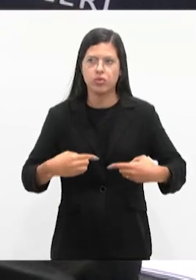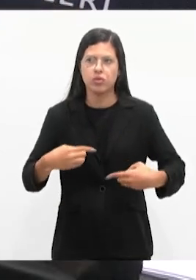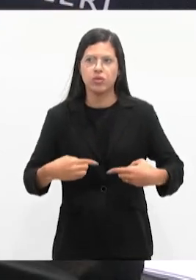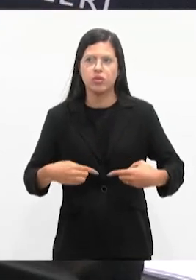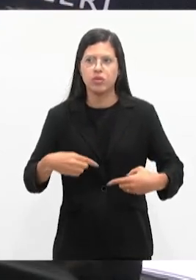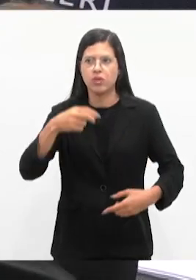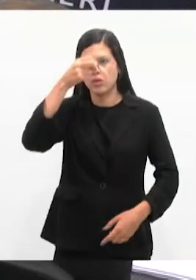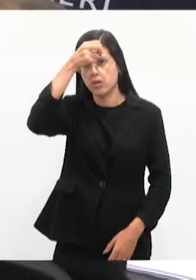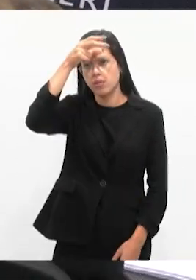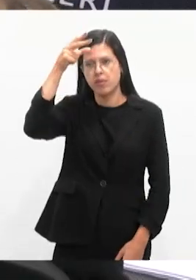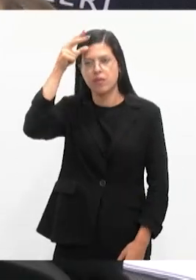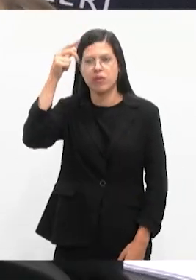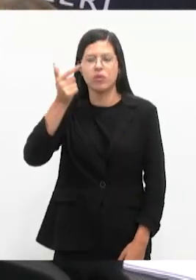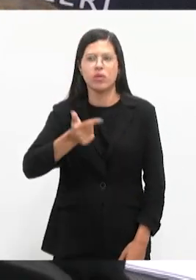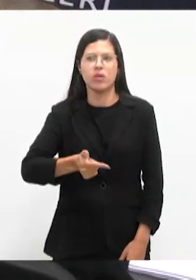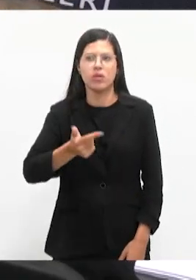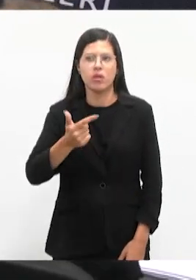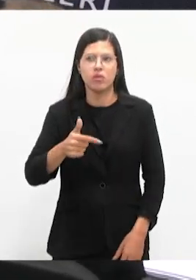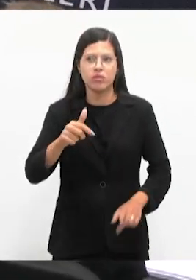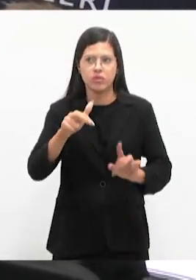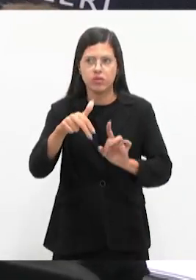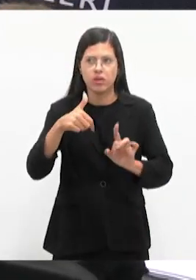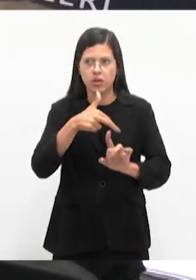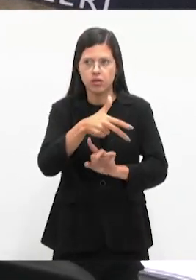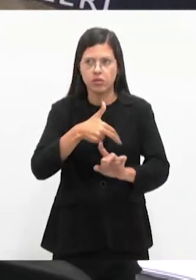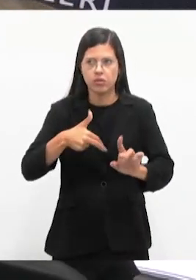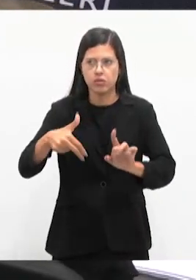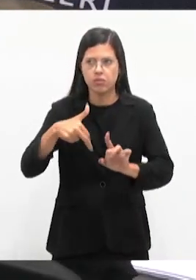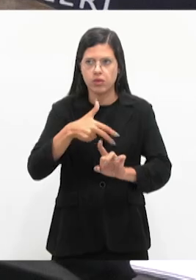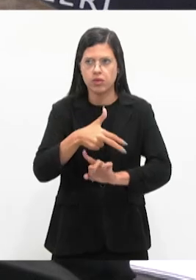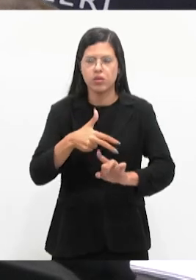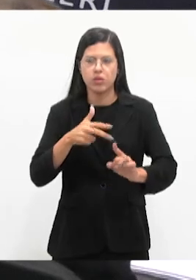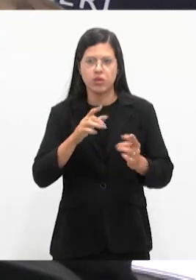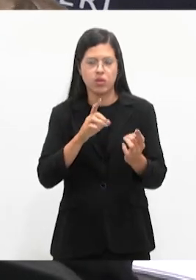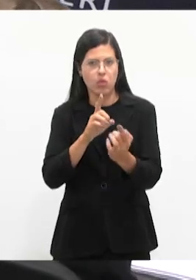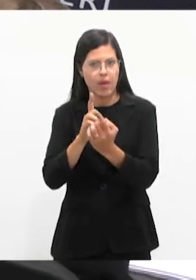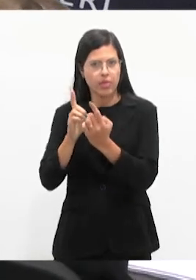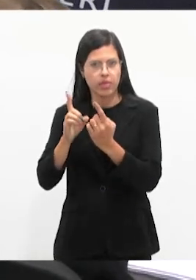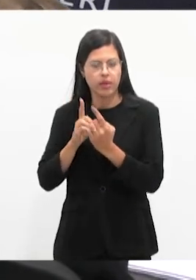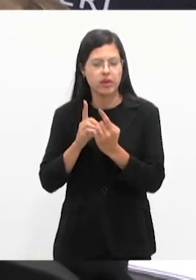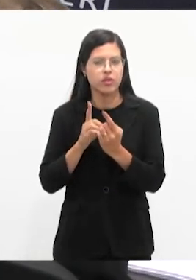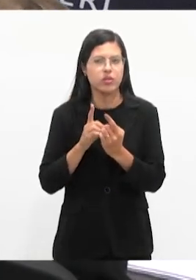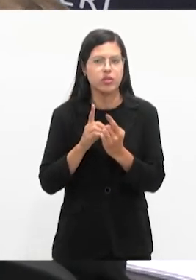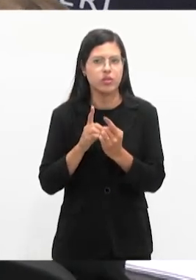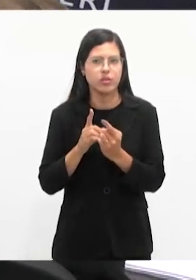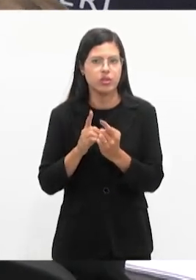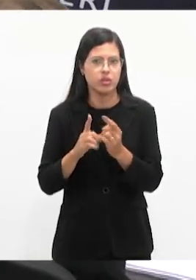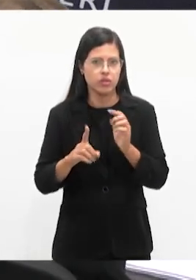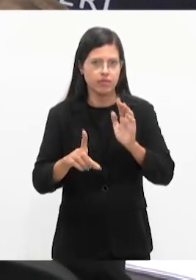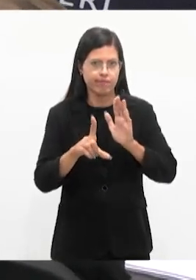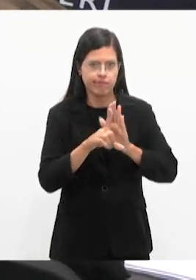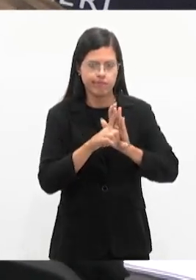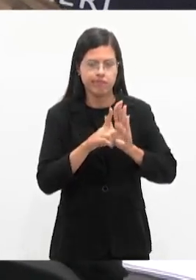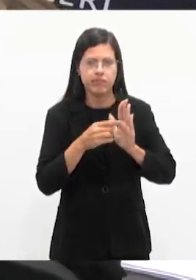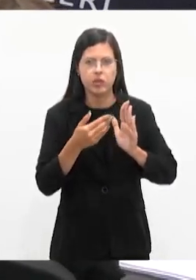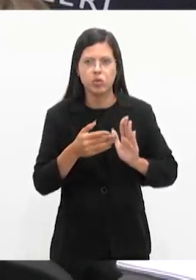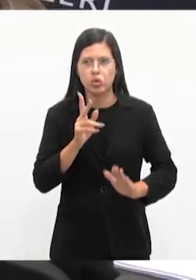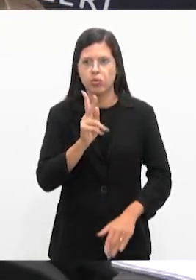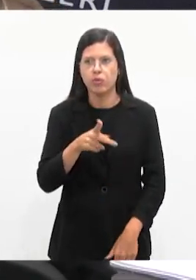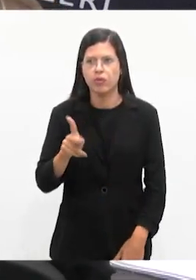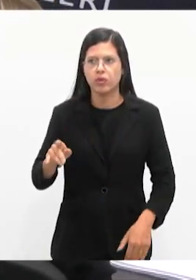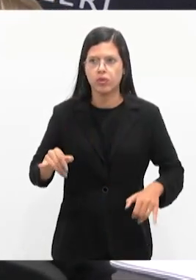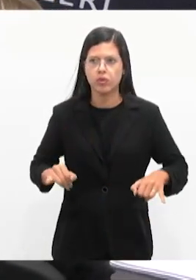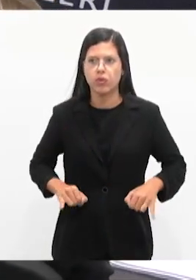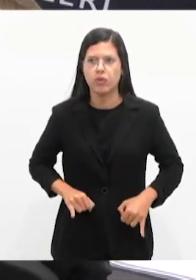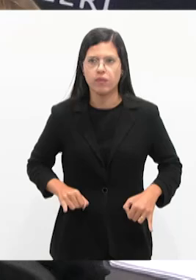prefeitura não tem, os mediadores não atendem conforme a legislação, os professores estão